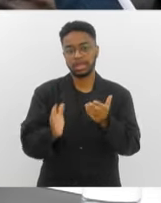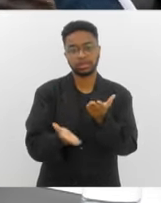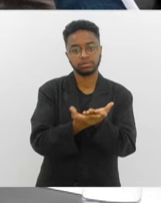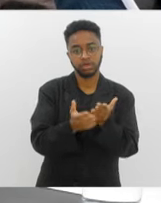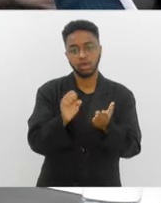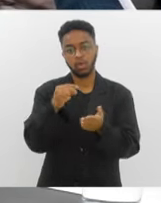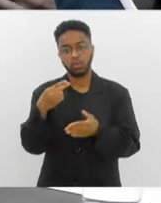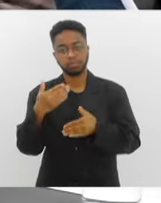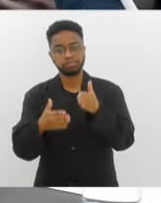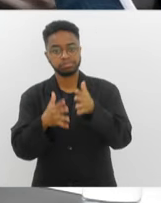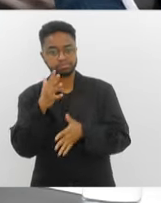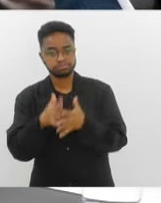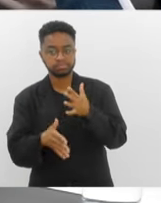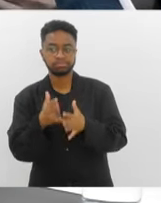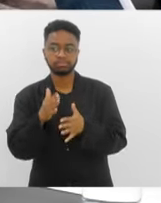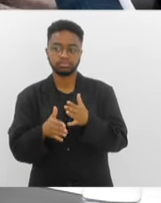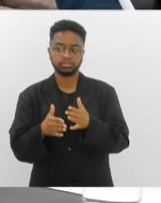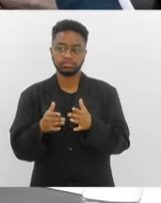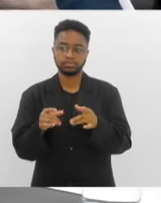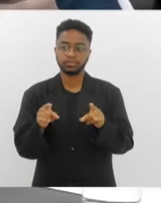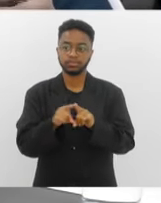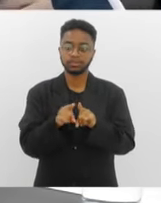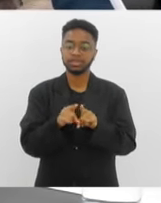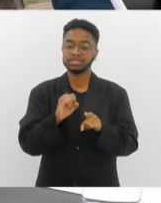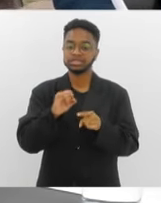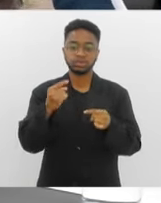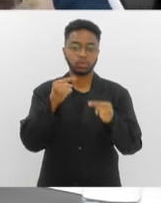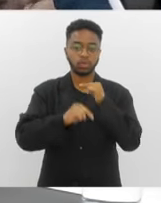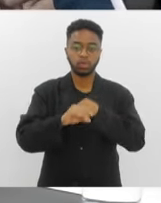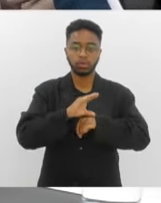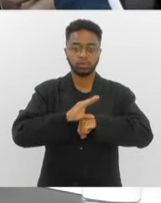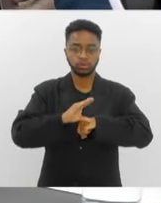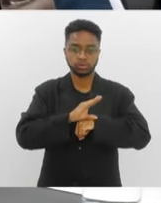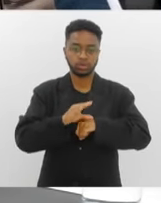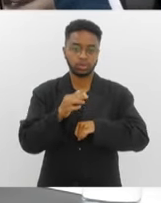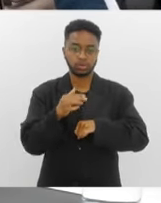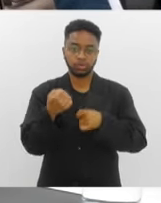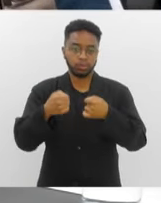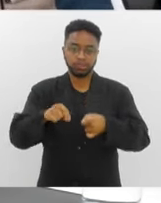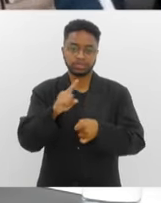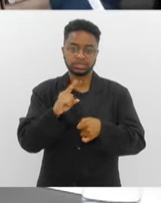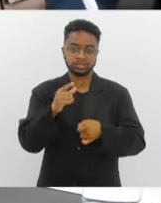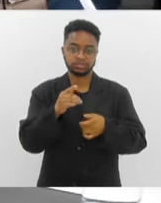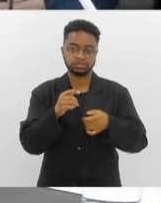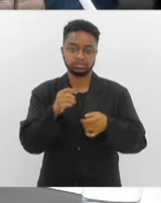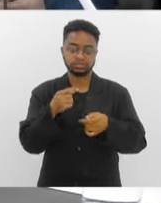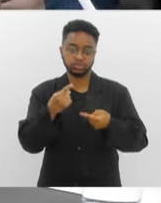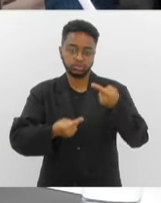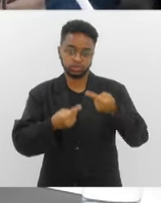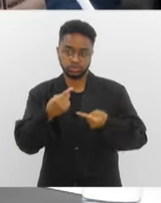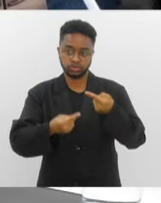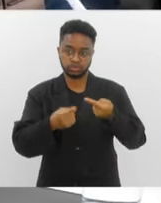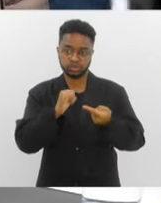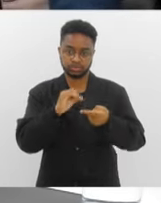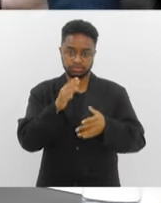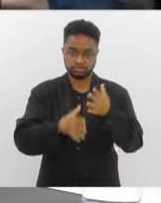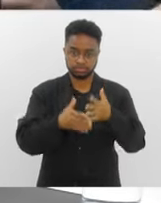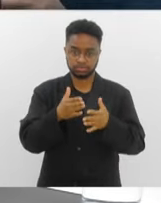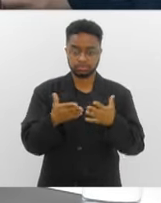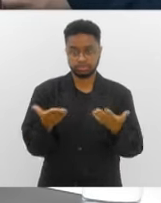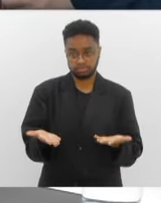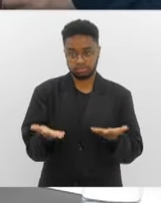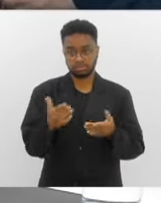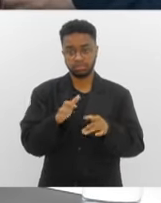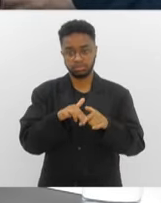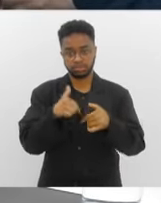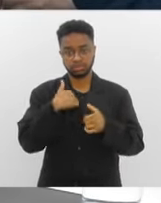da prejudicabilidade. Se é inconstitucional, não tem por que ficar discutindo, a prejudicabilidade supera tudo. Então, por